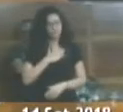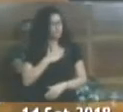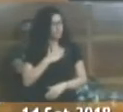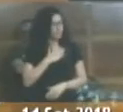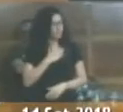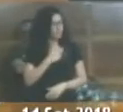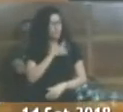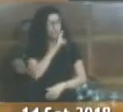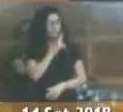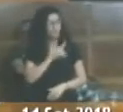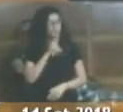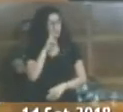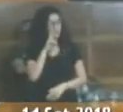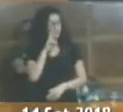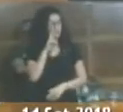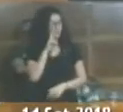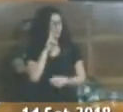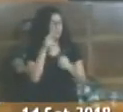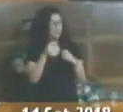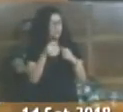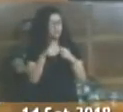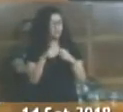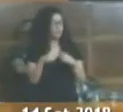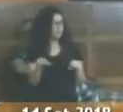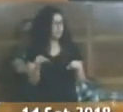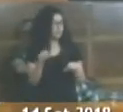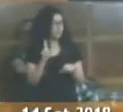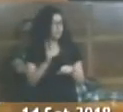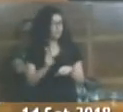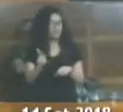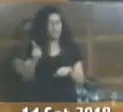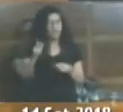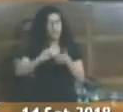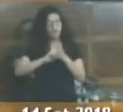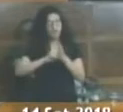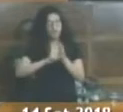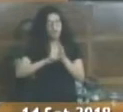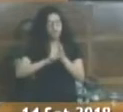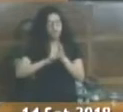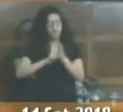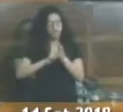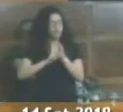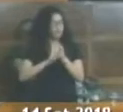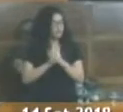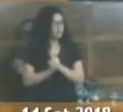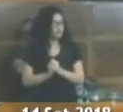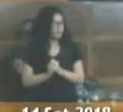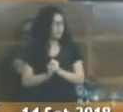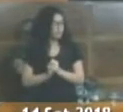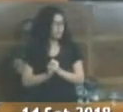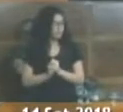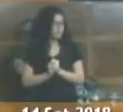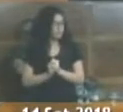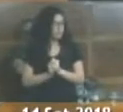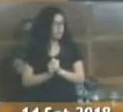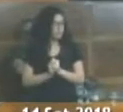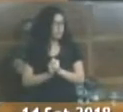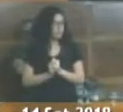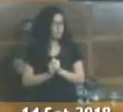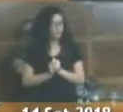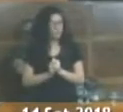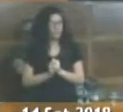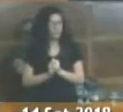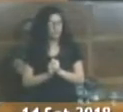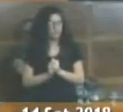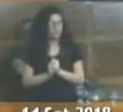um restaurante. E, tipo assim, tem que ficar toda hora ligando o gerador para bater freeze e tudo mais. Aí fica meio